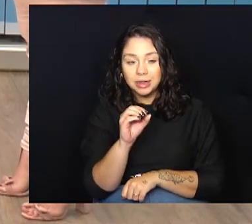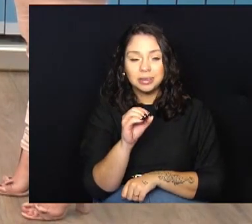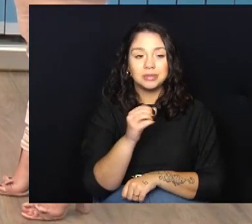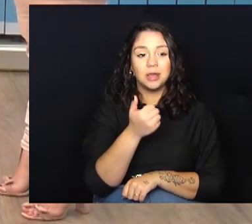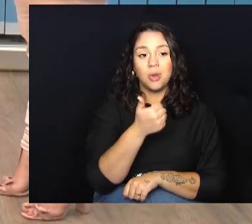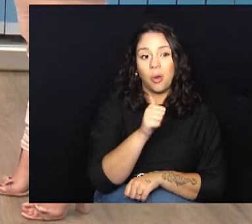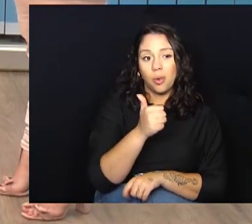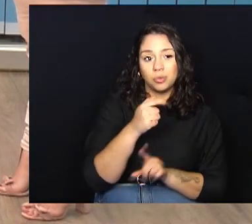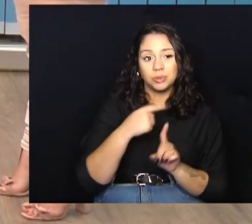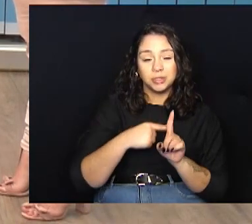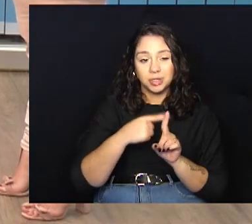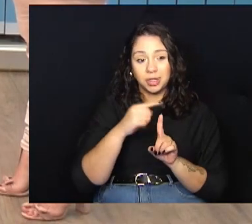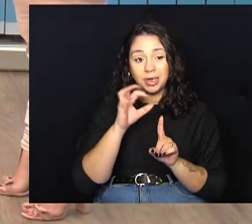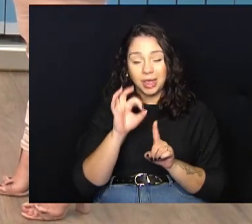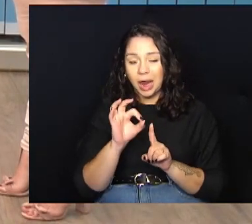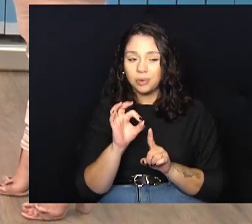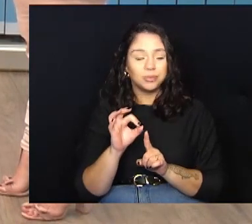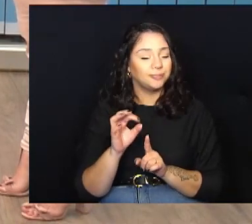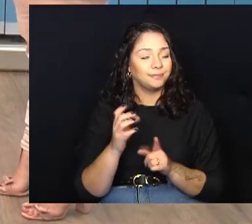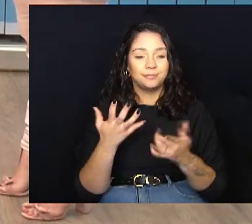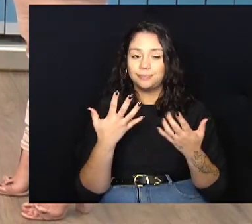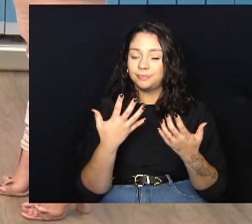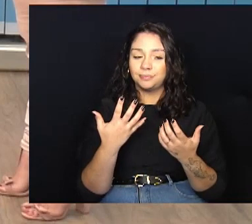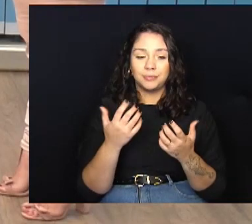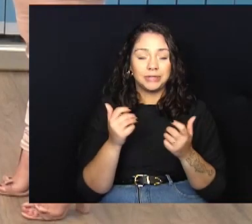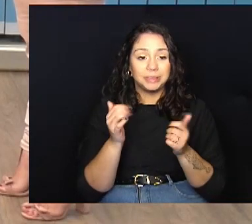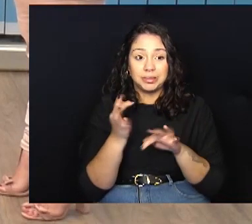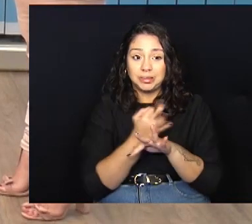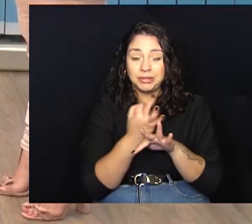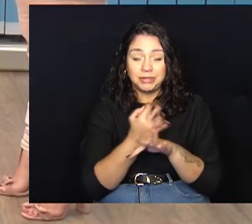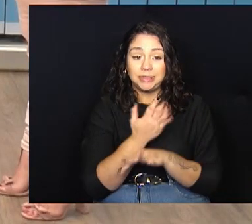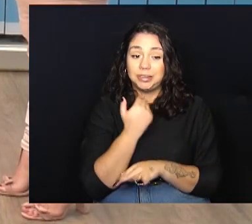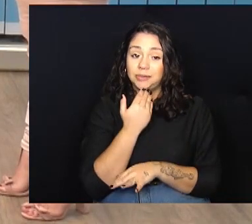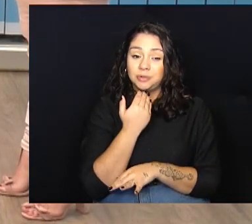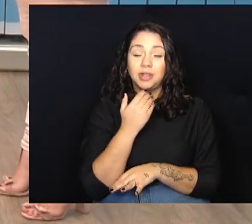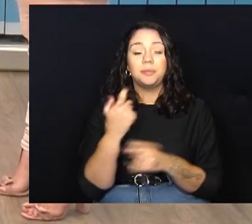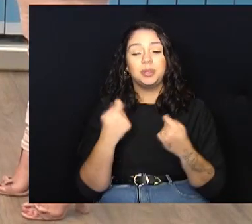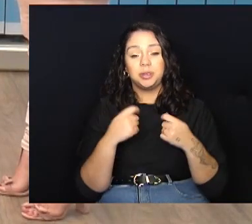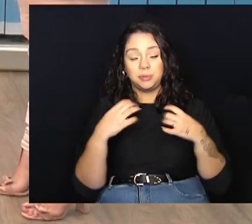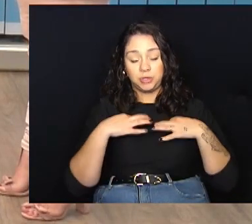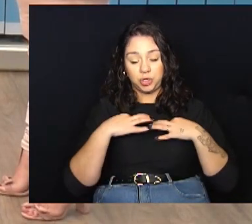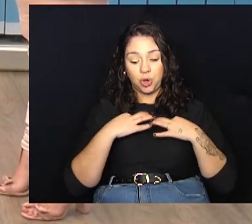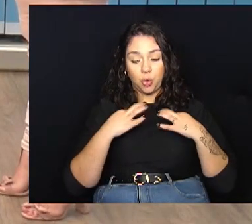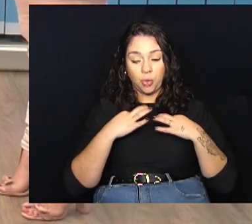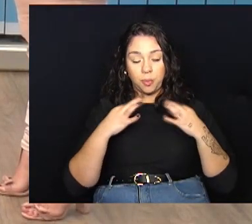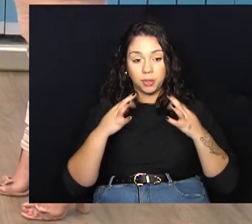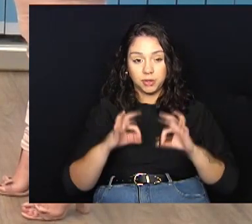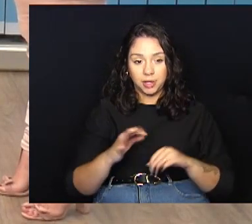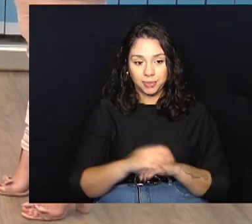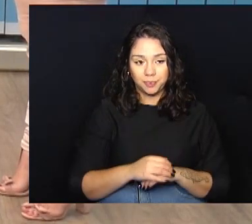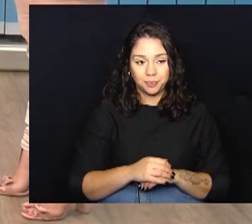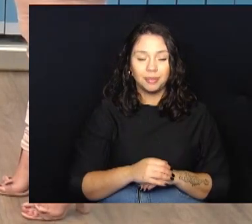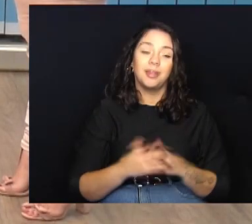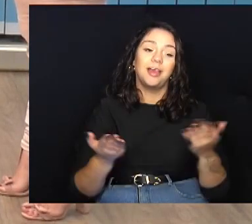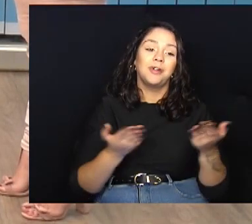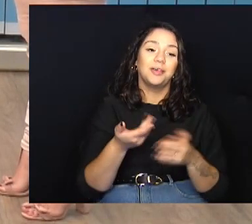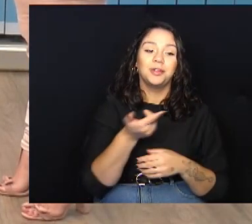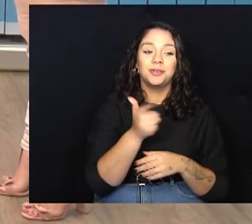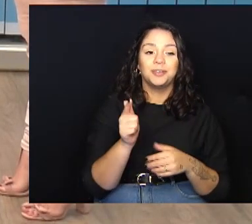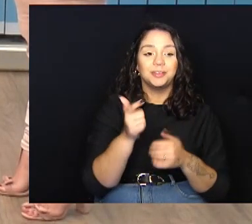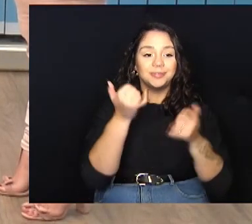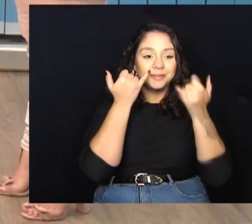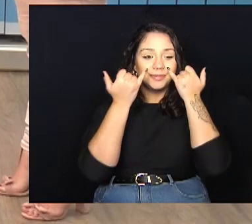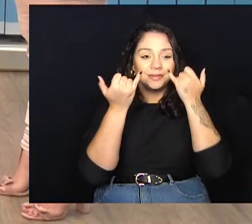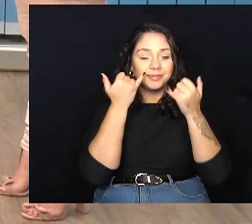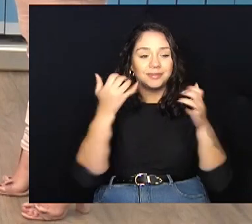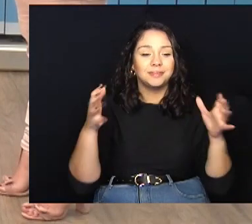se você não tiver com a roupa adequada menina abriu a gente vai falar agora sobre uma ação muito bacana que foi realizada com os integrantes da